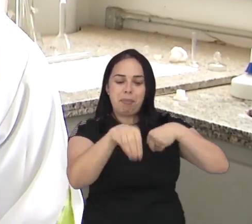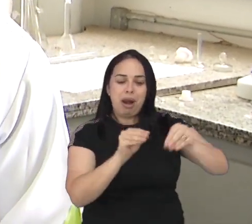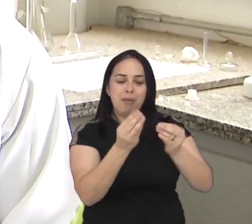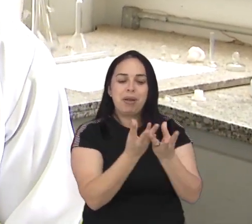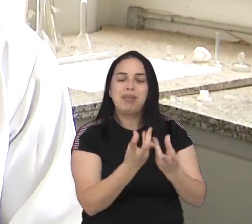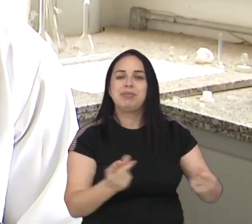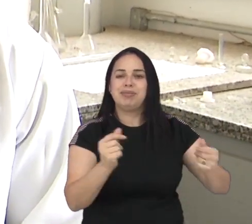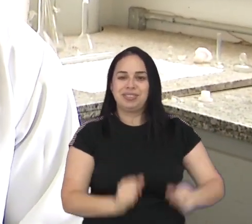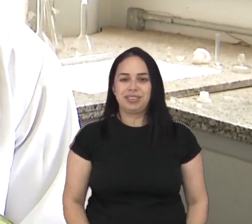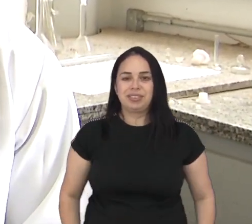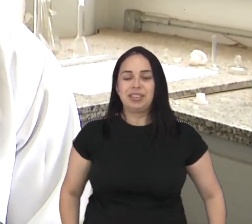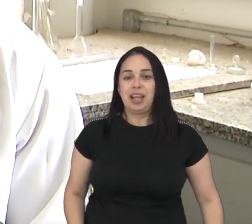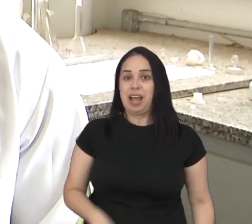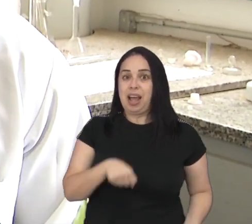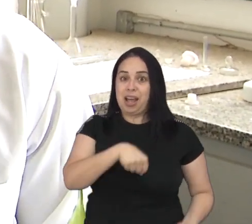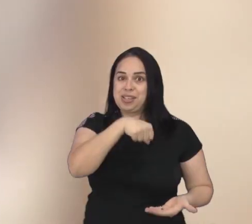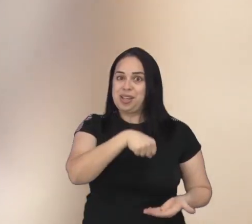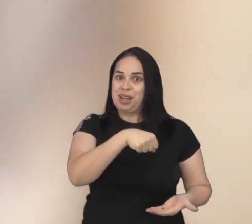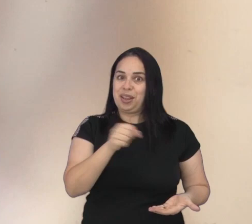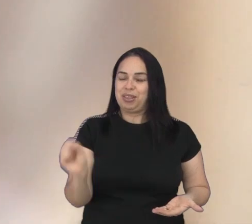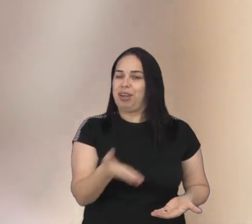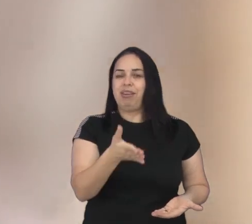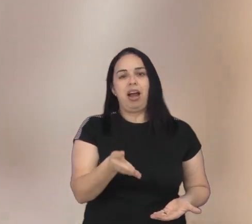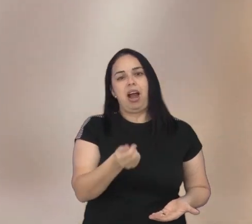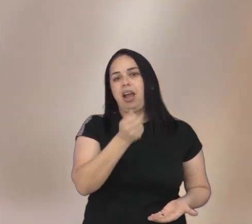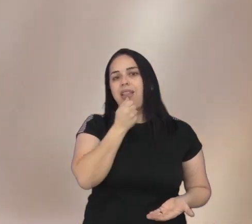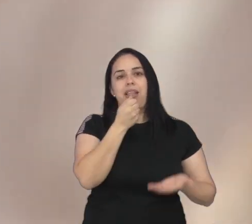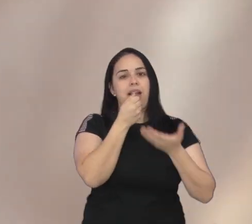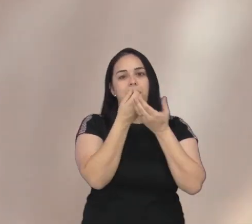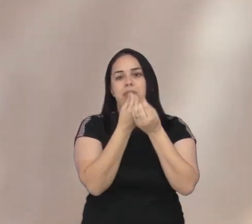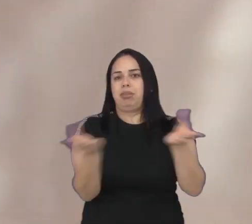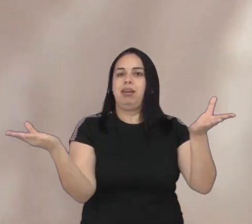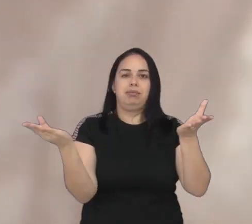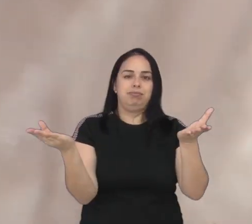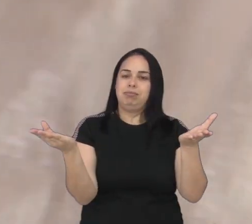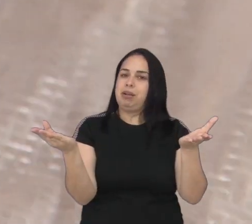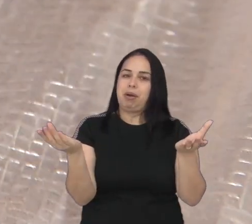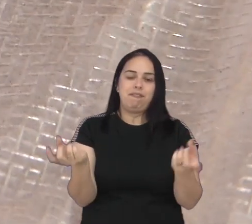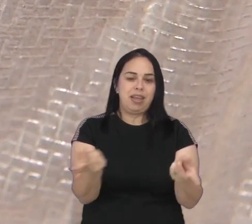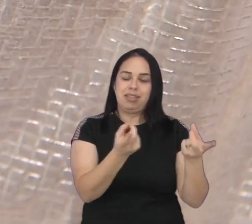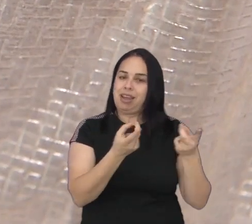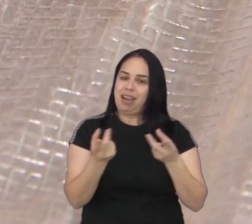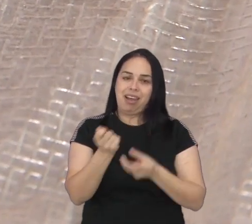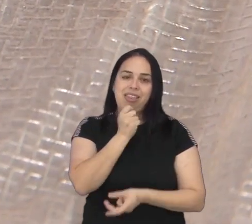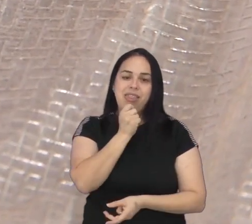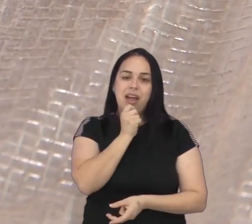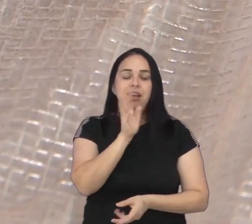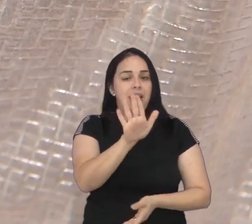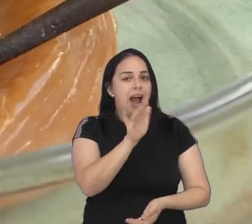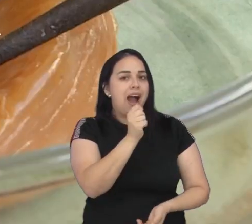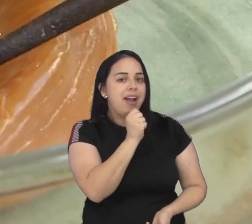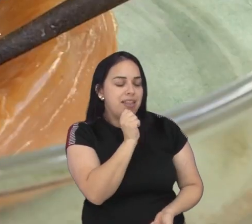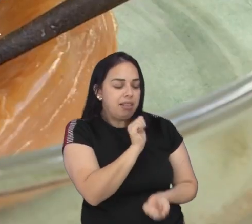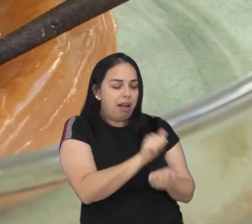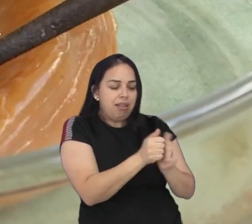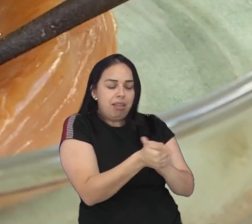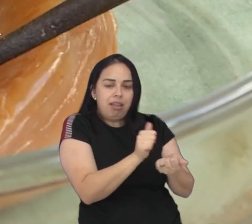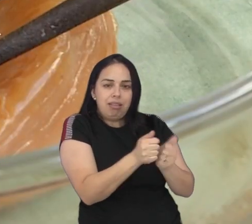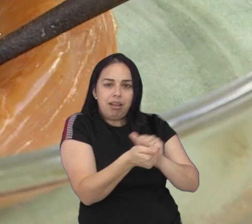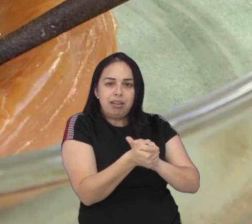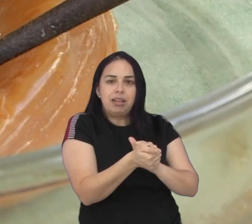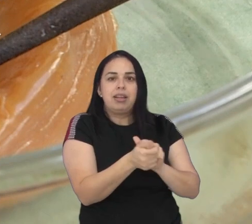objetivo final aqui era ter o plástico biodegradável. A nova sacolinha ainda não está disponível para uso comercial. O modelo vem